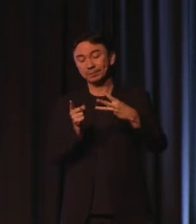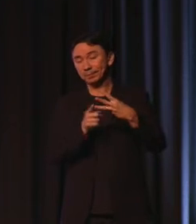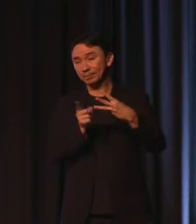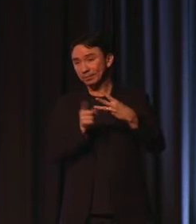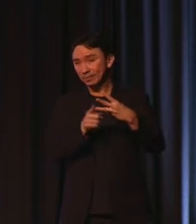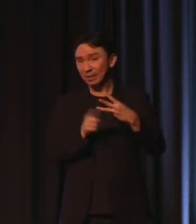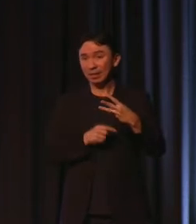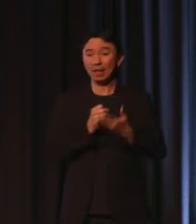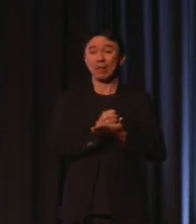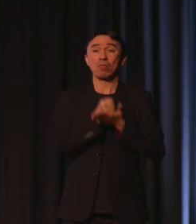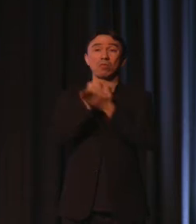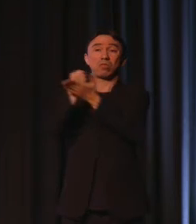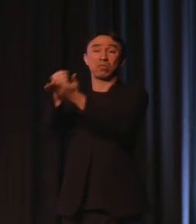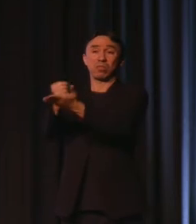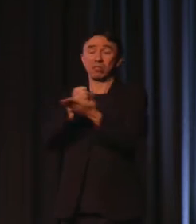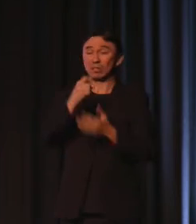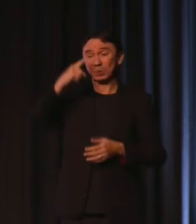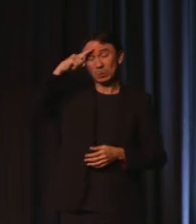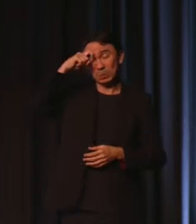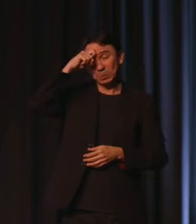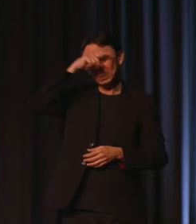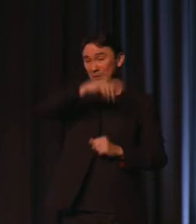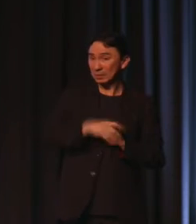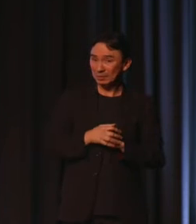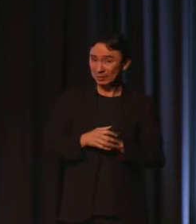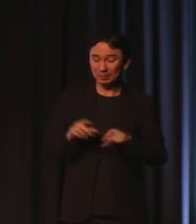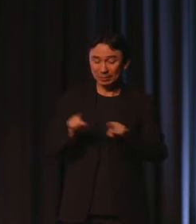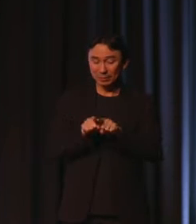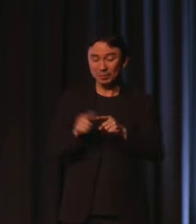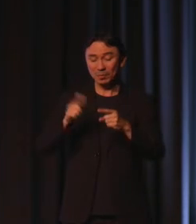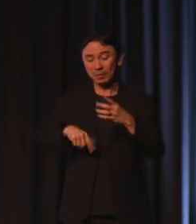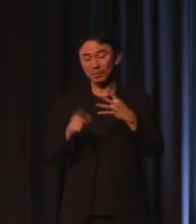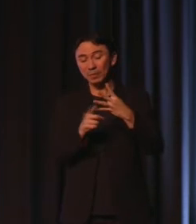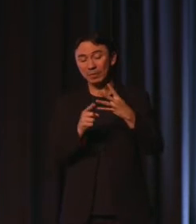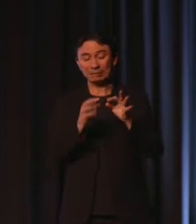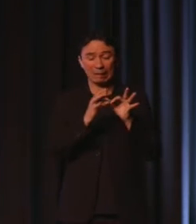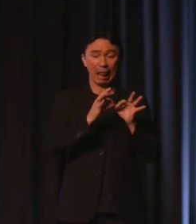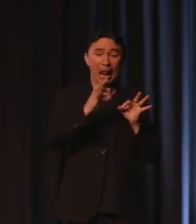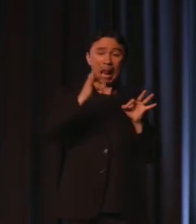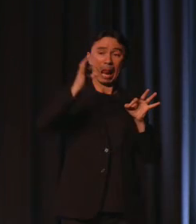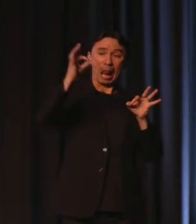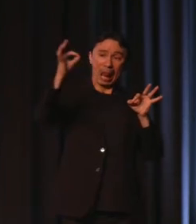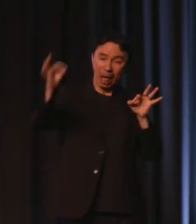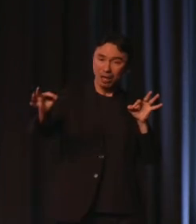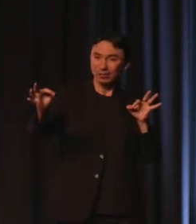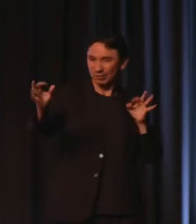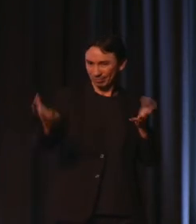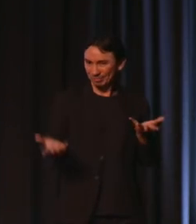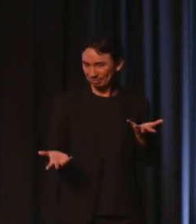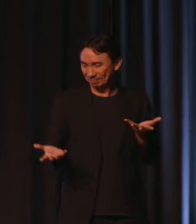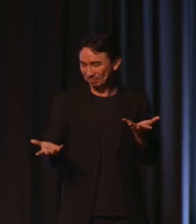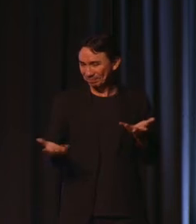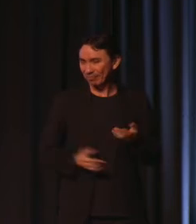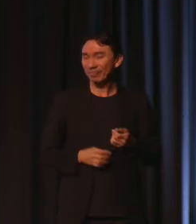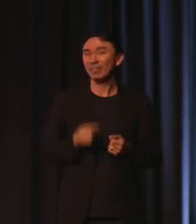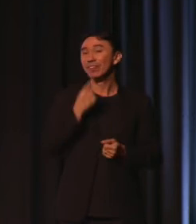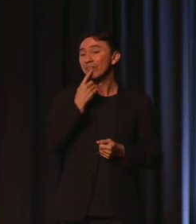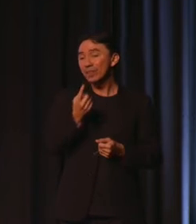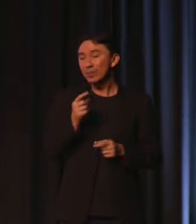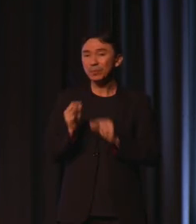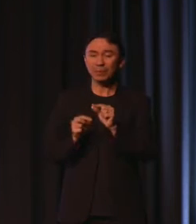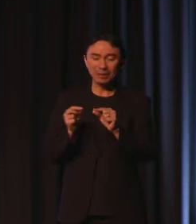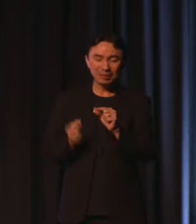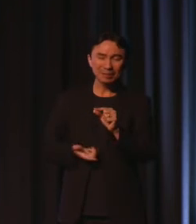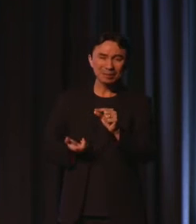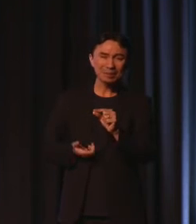em terceira e a própria distância do local de tratamento aparecendo em quarto ali, né? Quando a gente coloca qual tem o